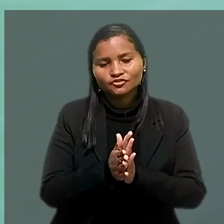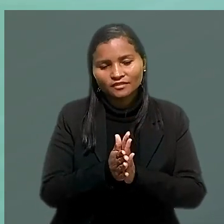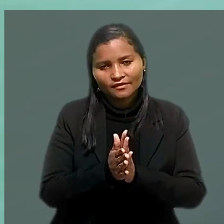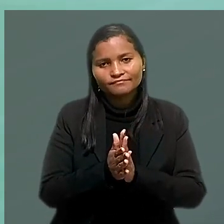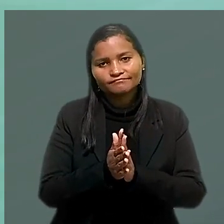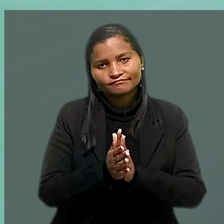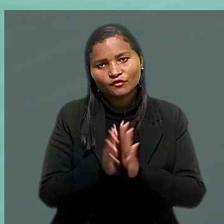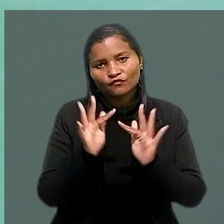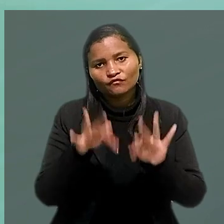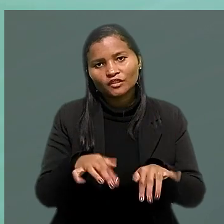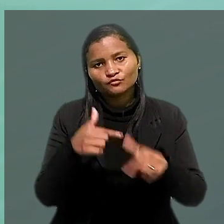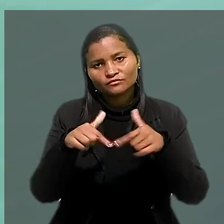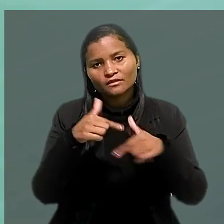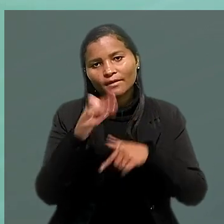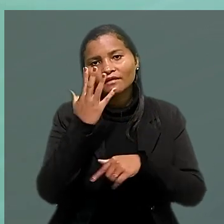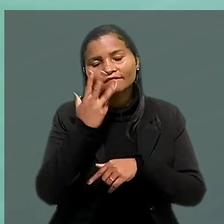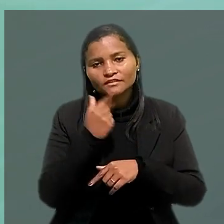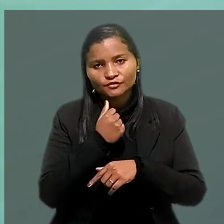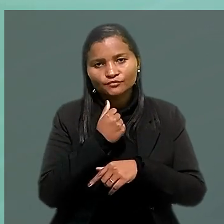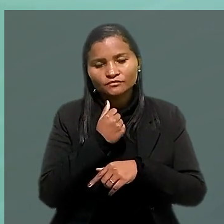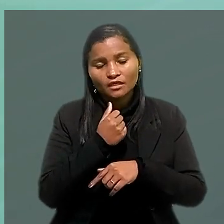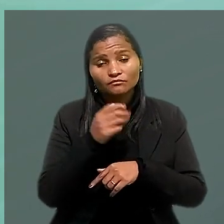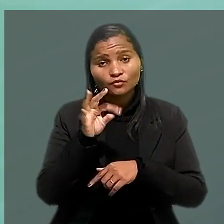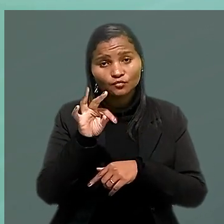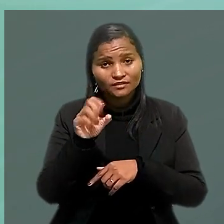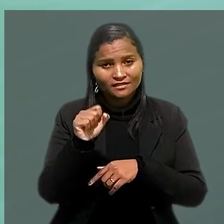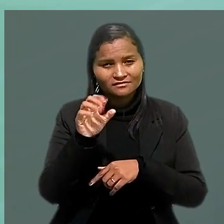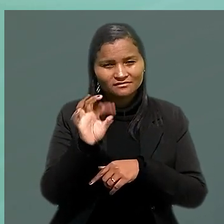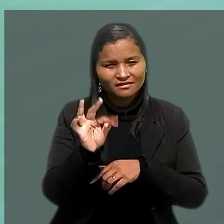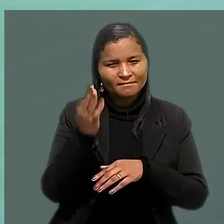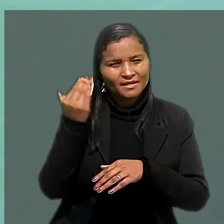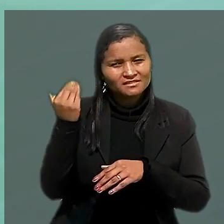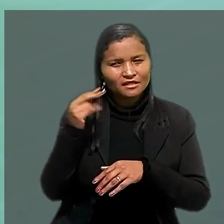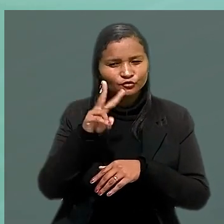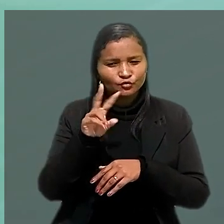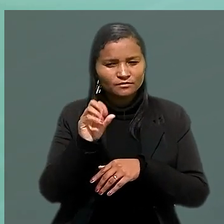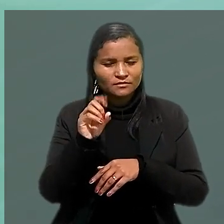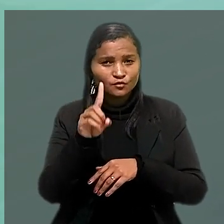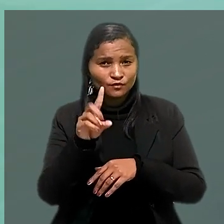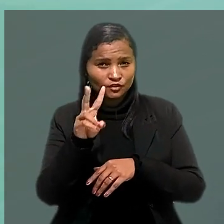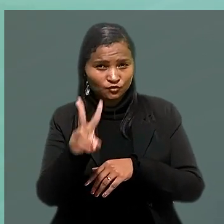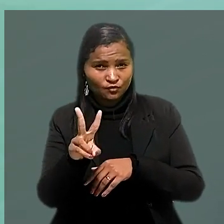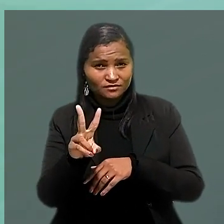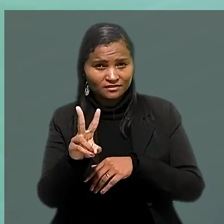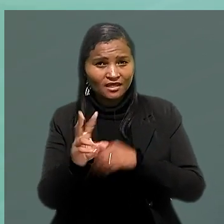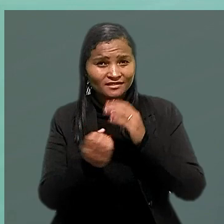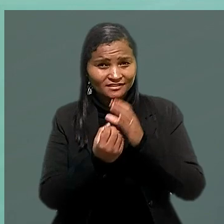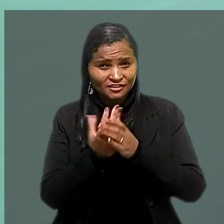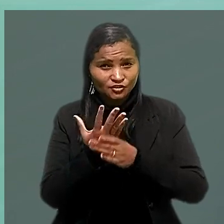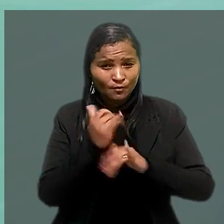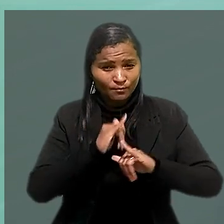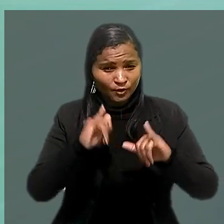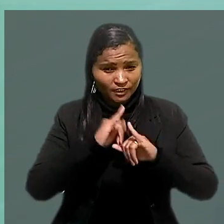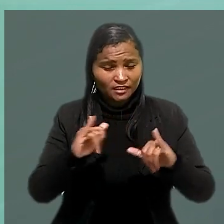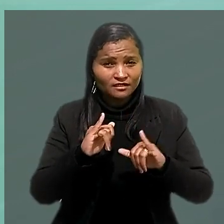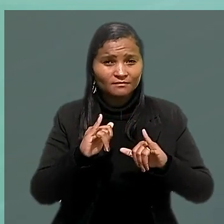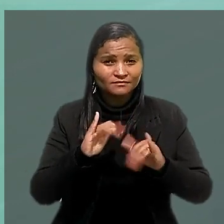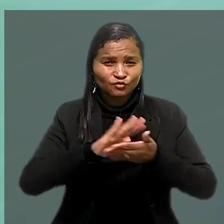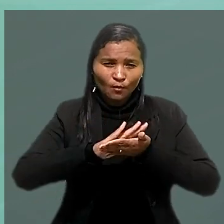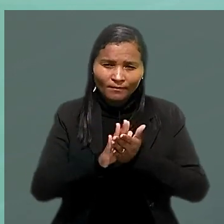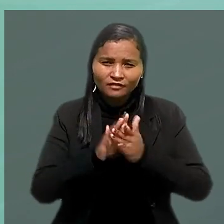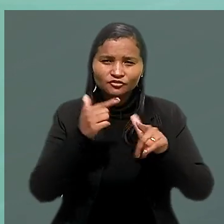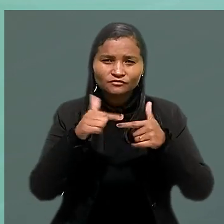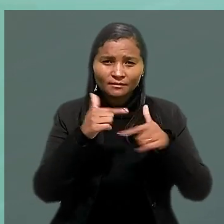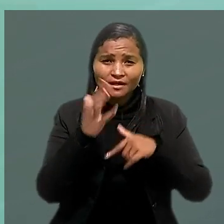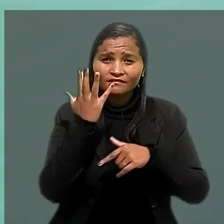combate à erradicação do trabalho infantil. O TST, desde 2012, criou o seu programa, o Programa de